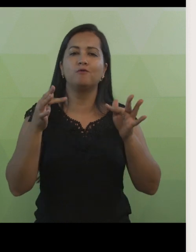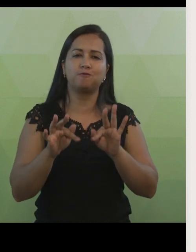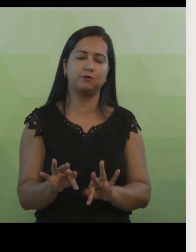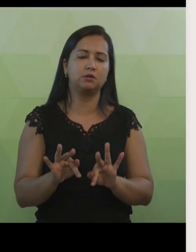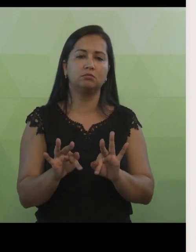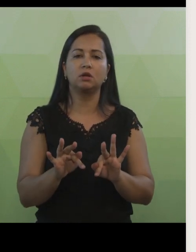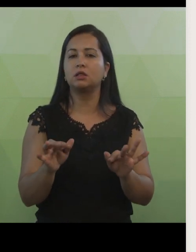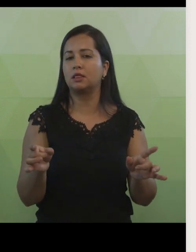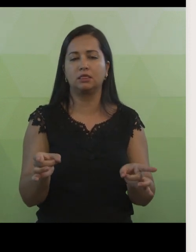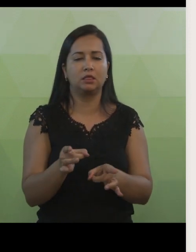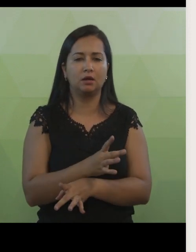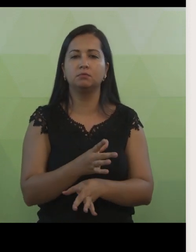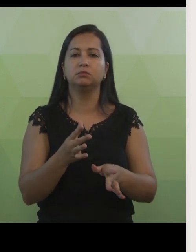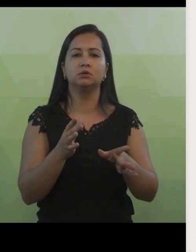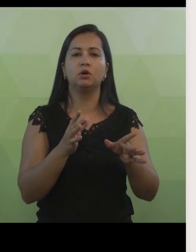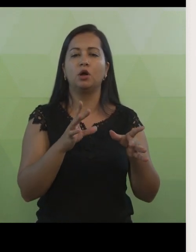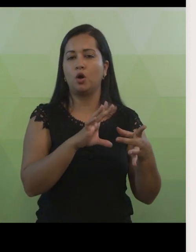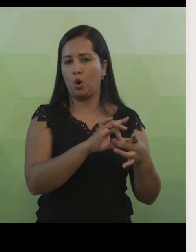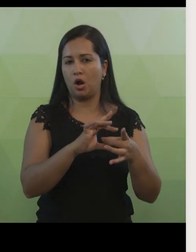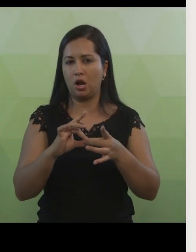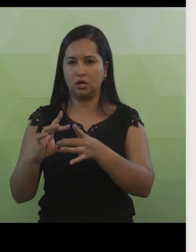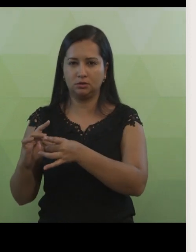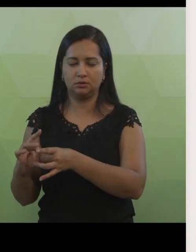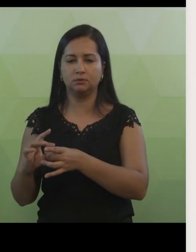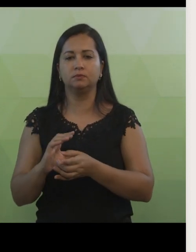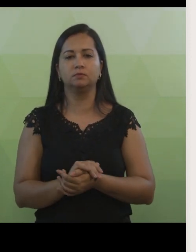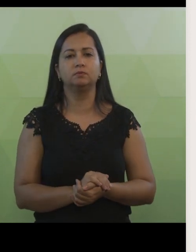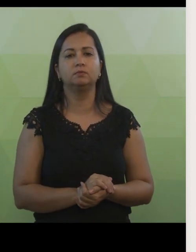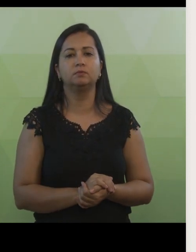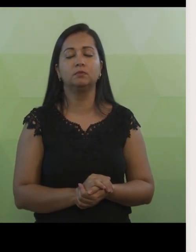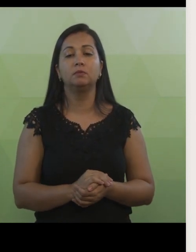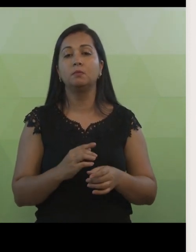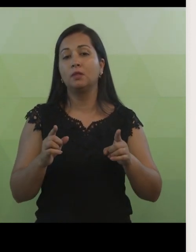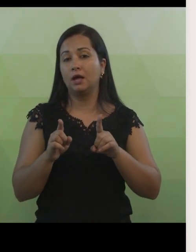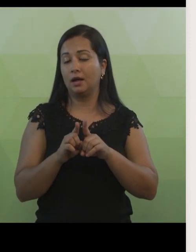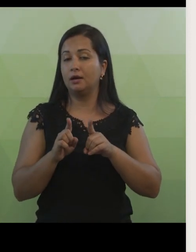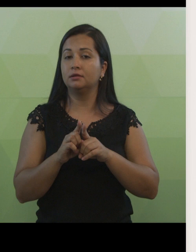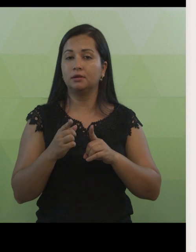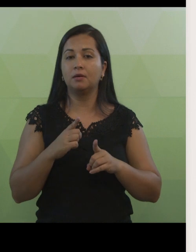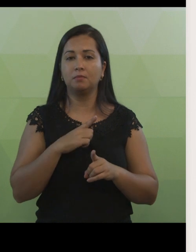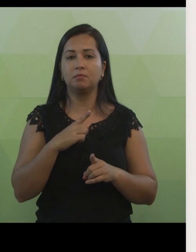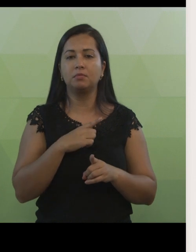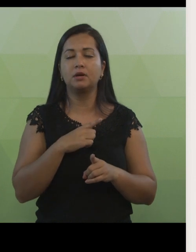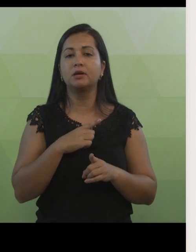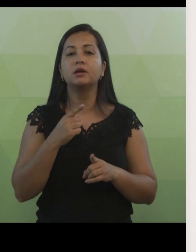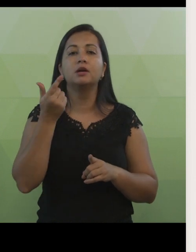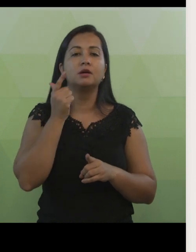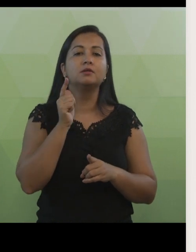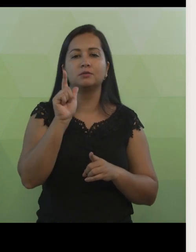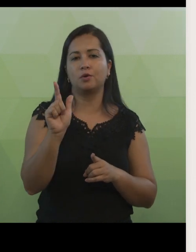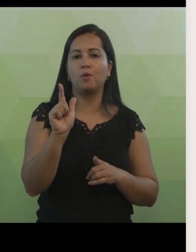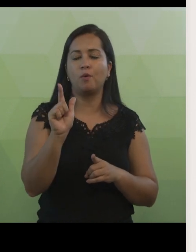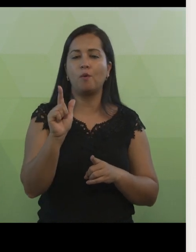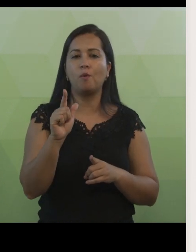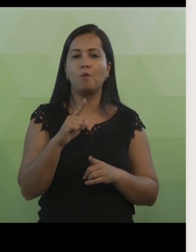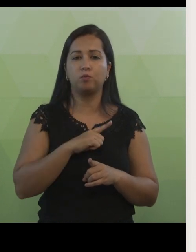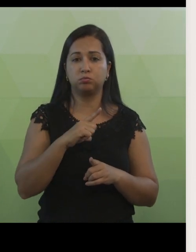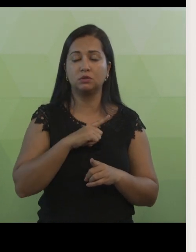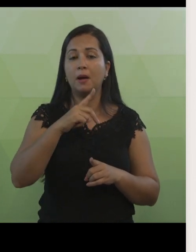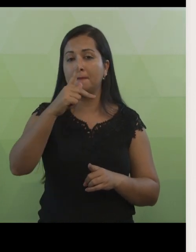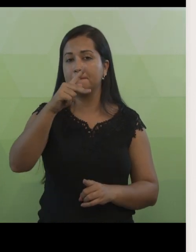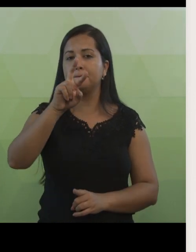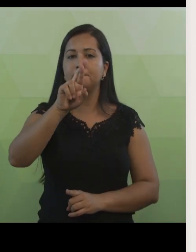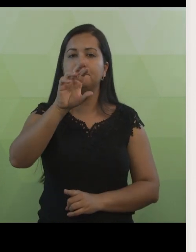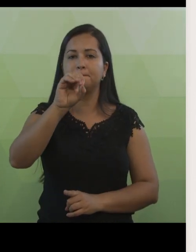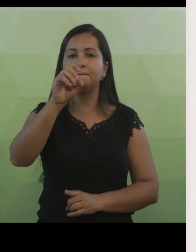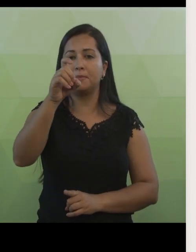ou FIN, que é para estabelecer o fim da conexão. E existe o filtro de pacotes na camada de aplicação, também conhecido